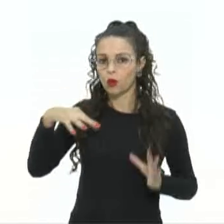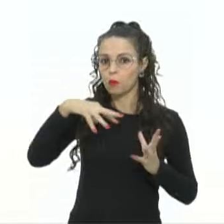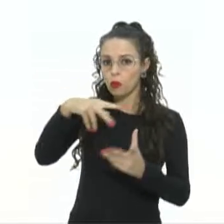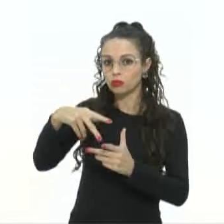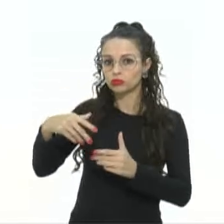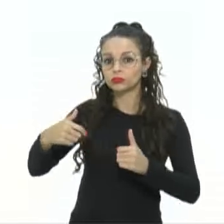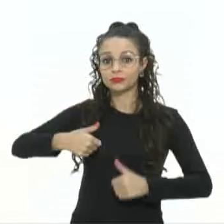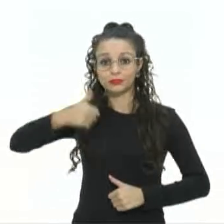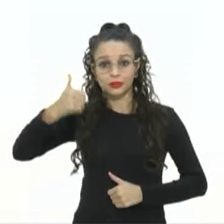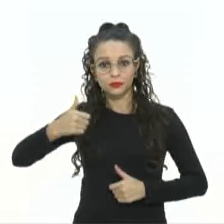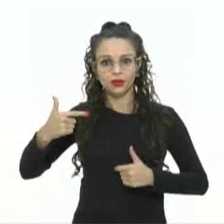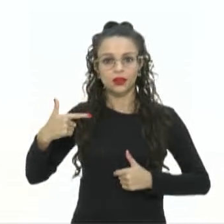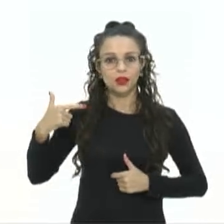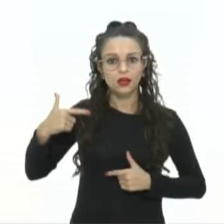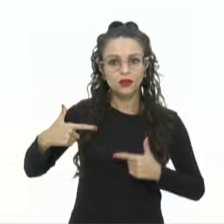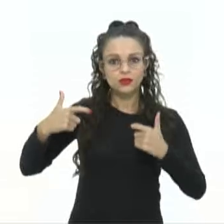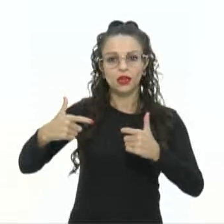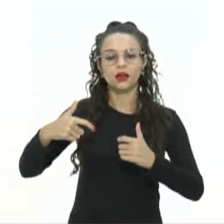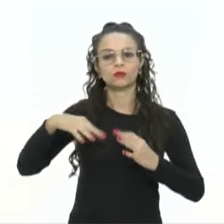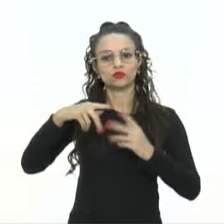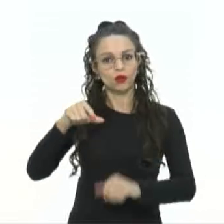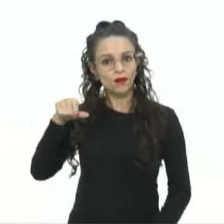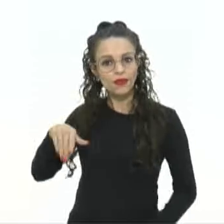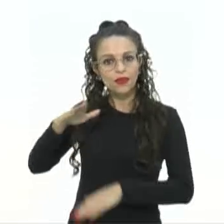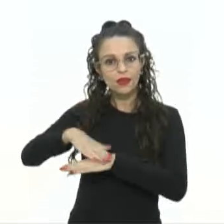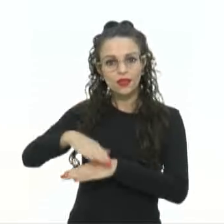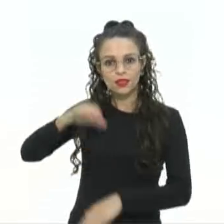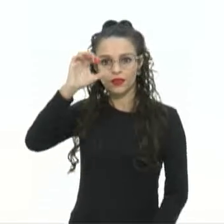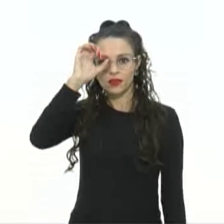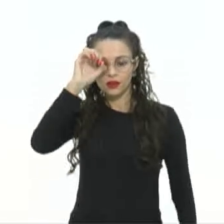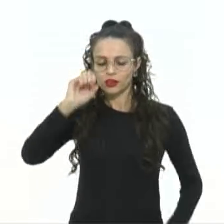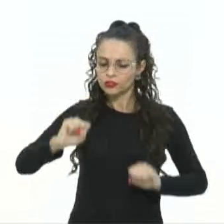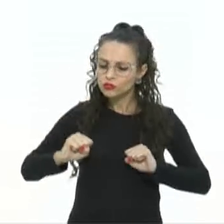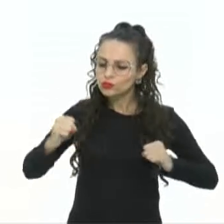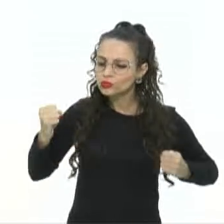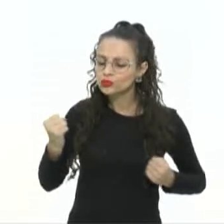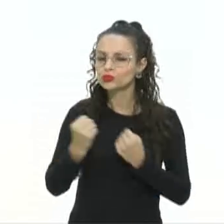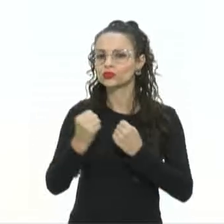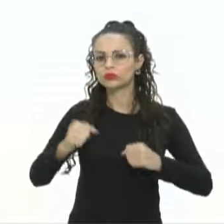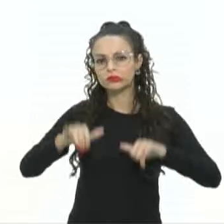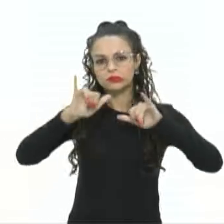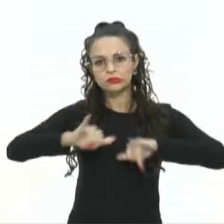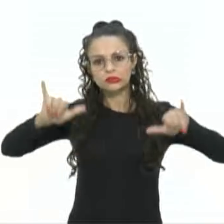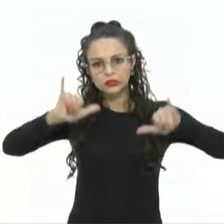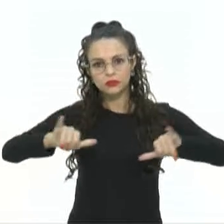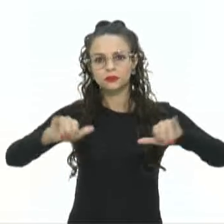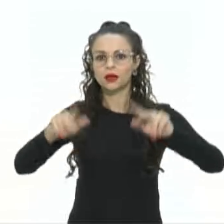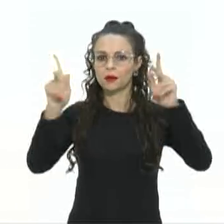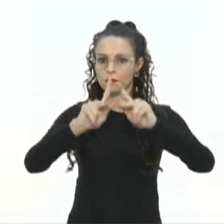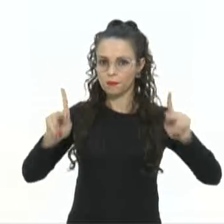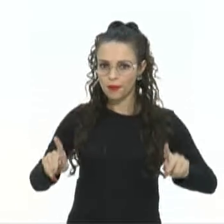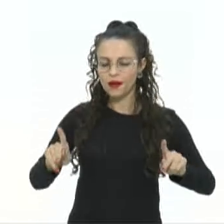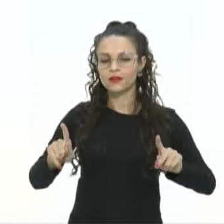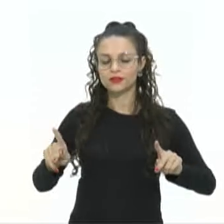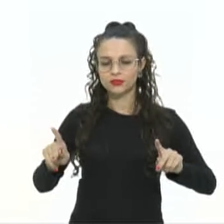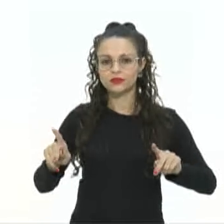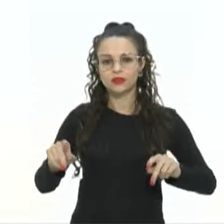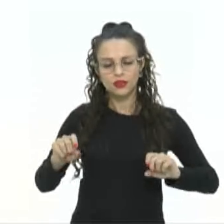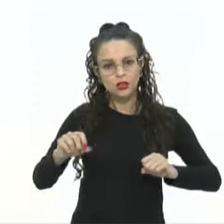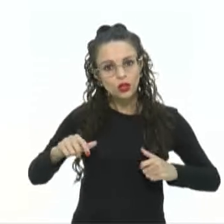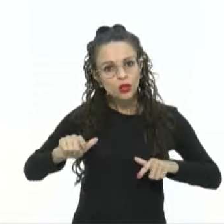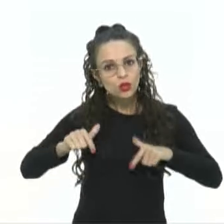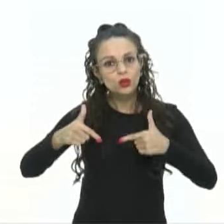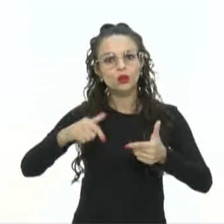Guerra Mundial, Gandhi iniciou uma campanha pela paz entre hindus e muçulmanos, que viviam em conflito. Lutava pelo